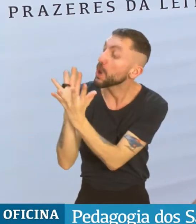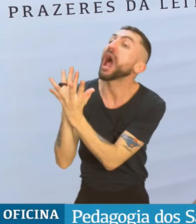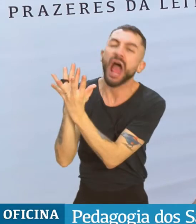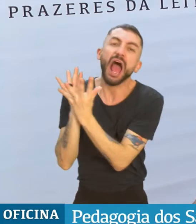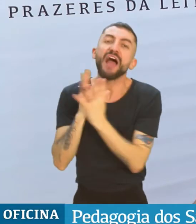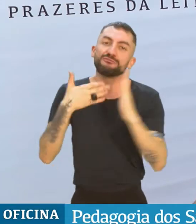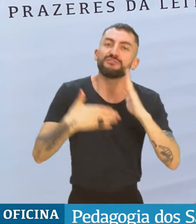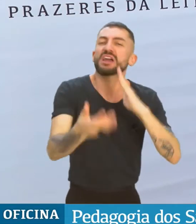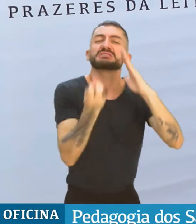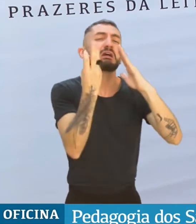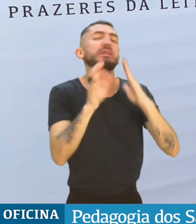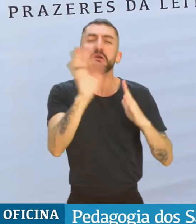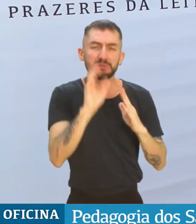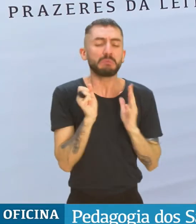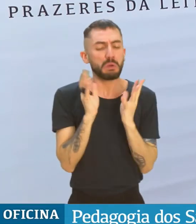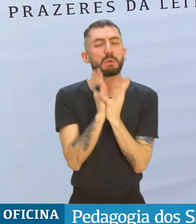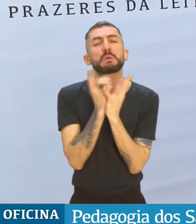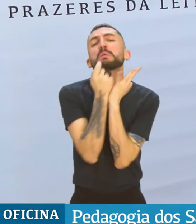né?